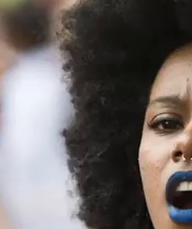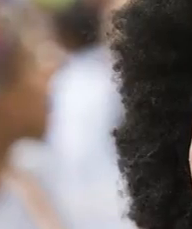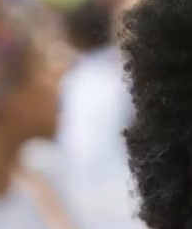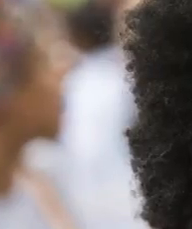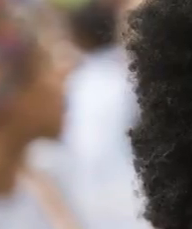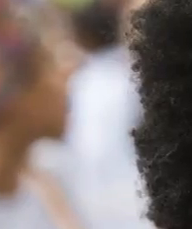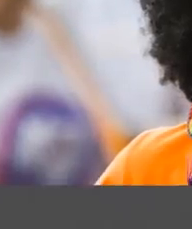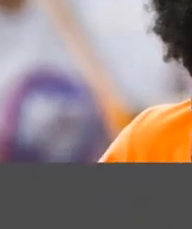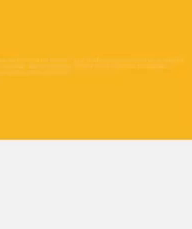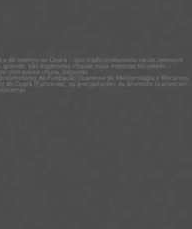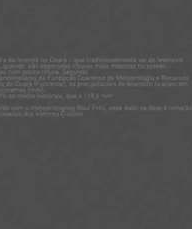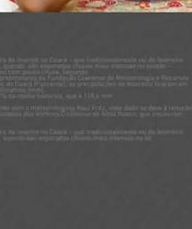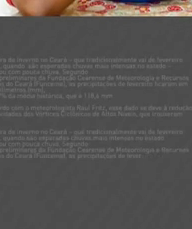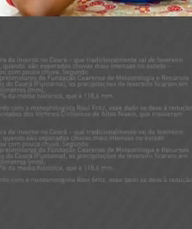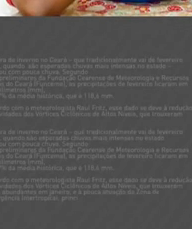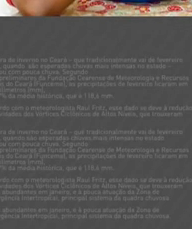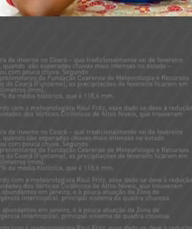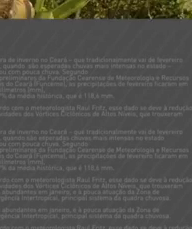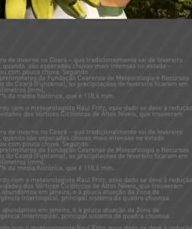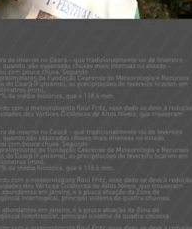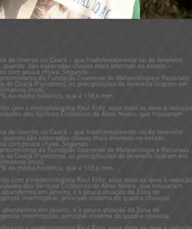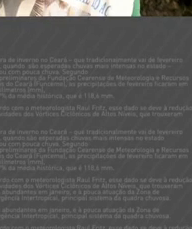Federal i